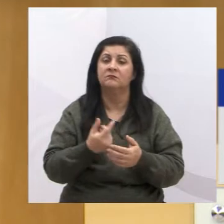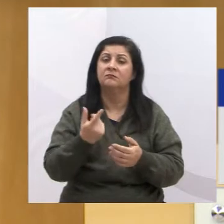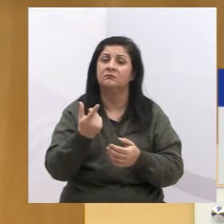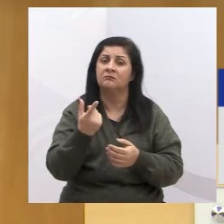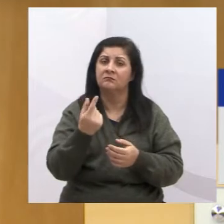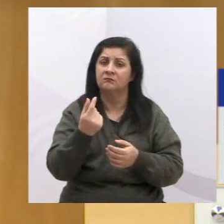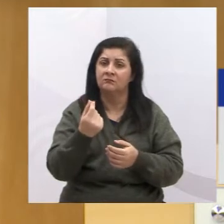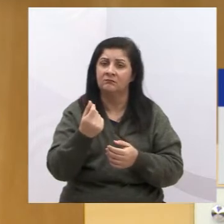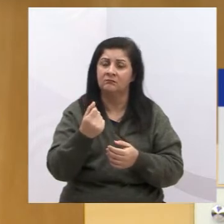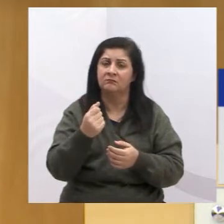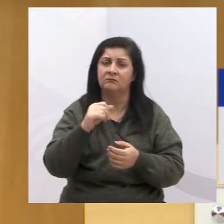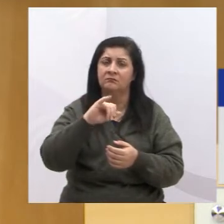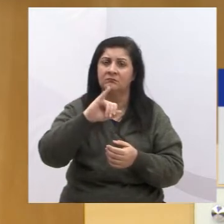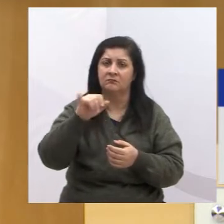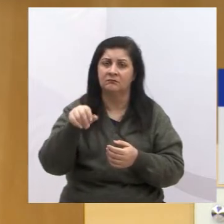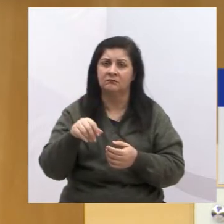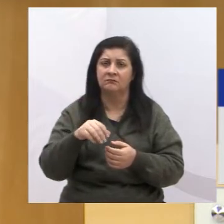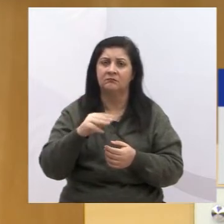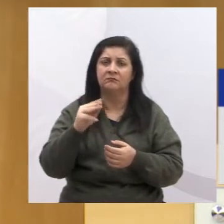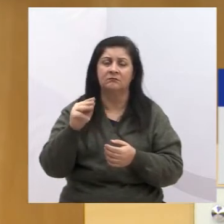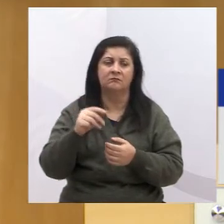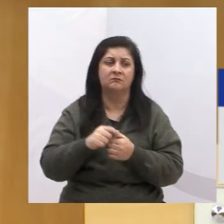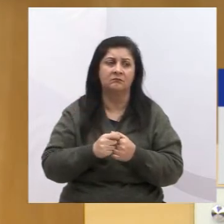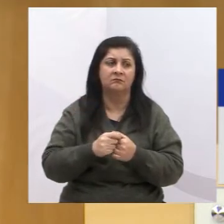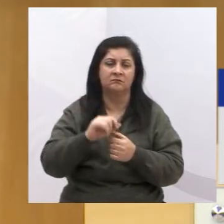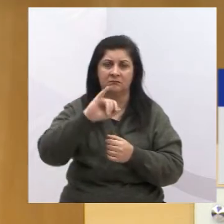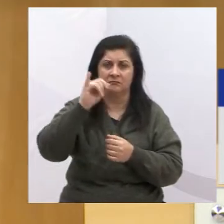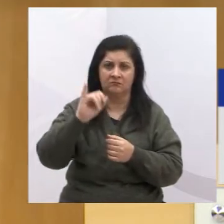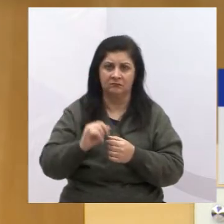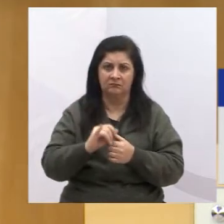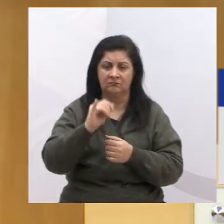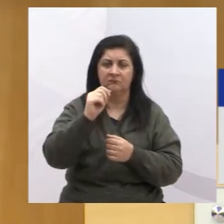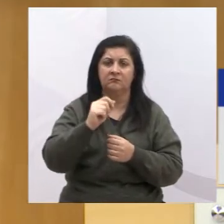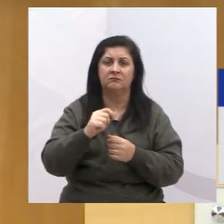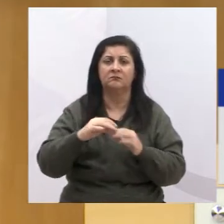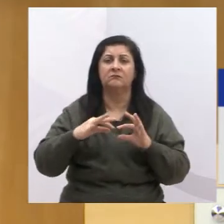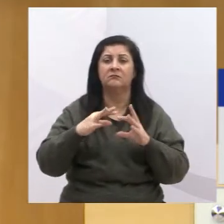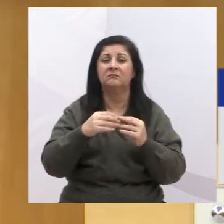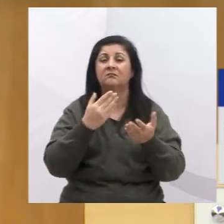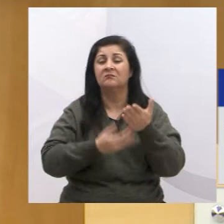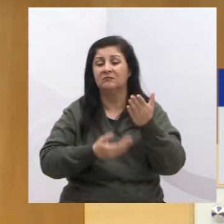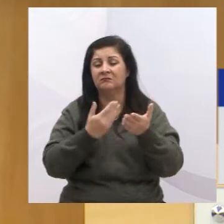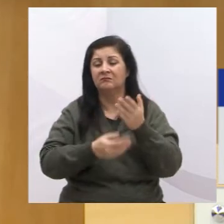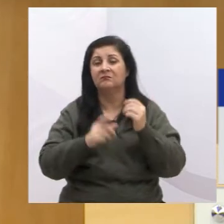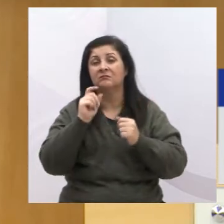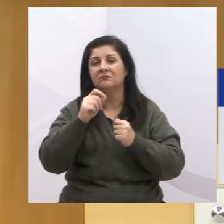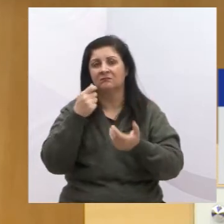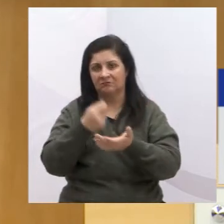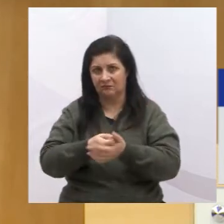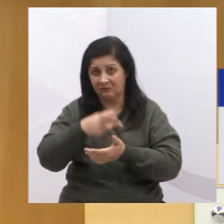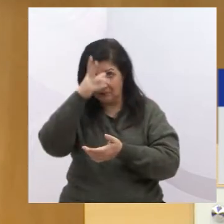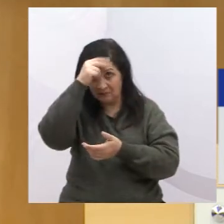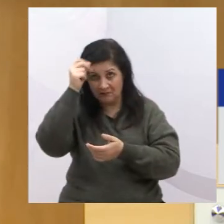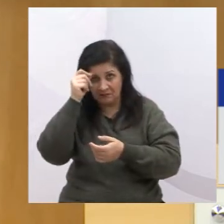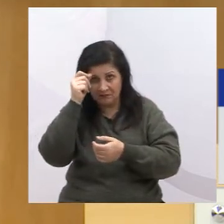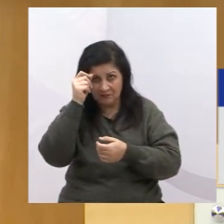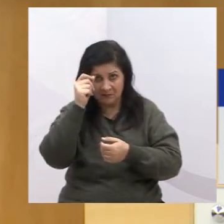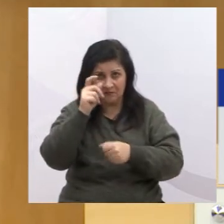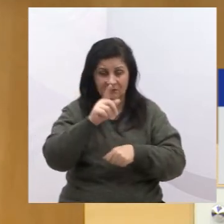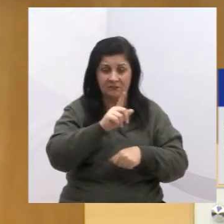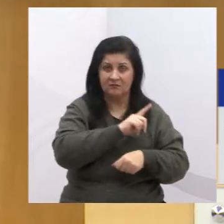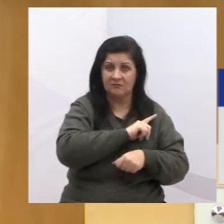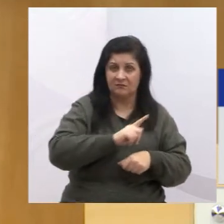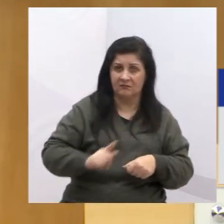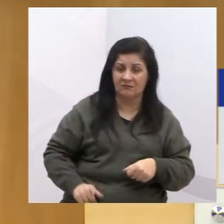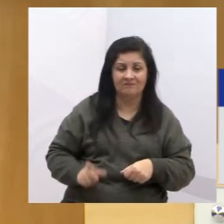arrecadados da própria população. E todo prejuízo que se tem, quem paga não é o prefeito, não é o governador, não é o presidente, é